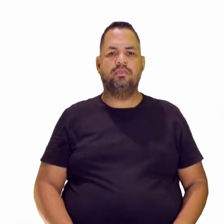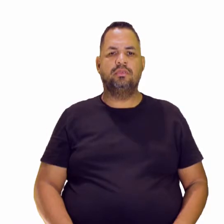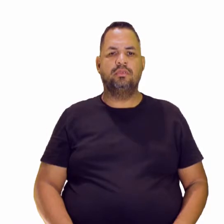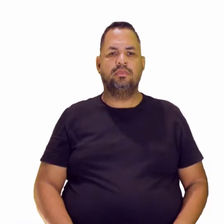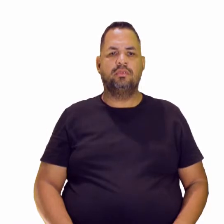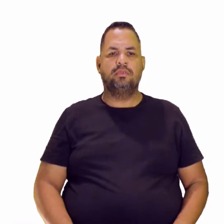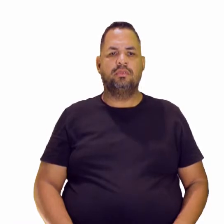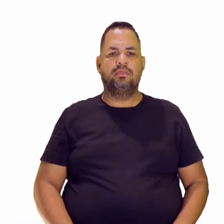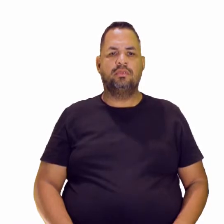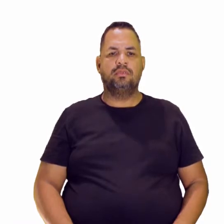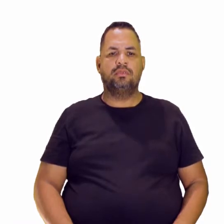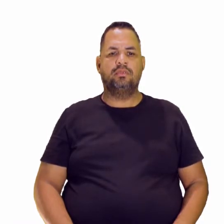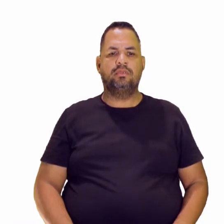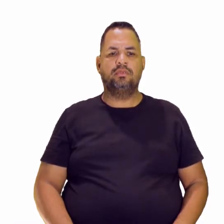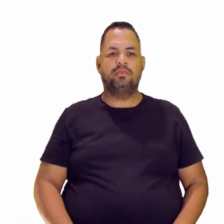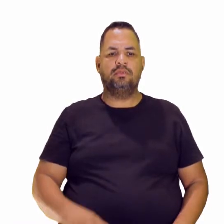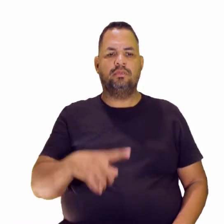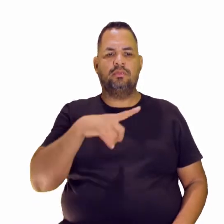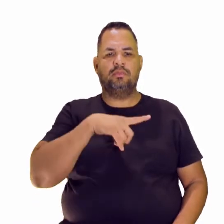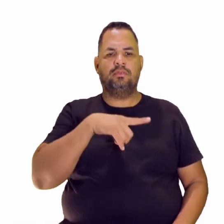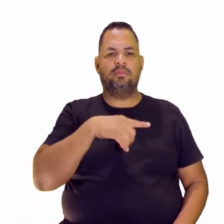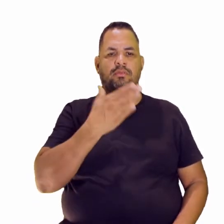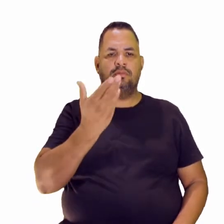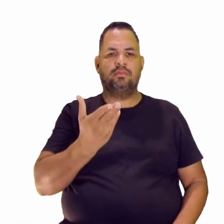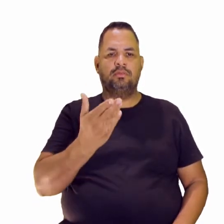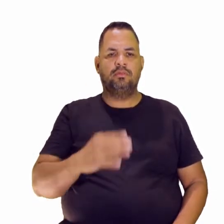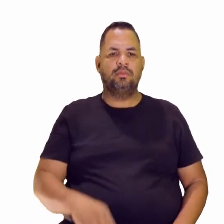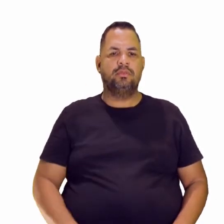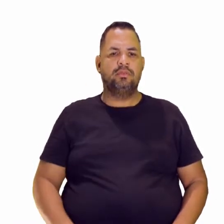Muito. Temos outra aqui, outra